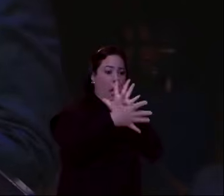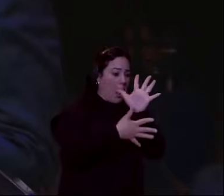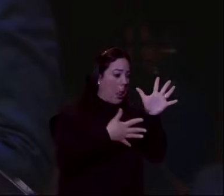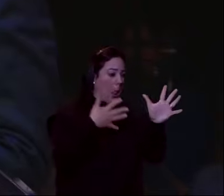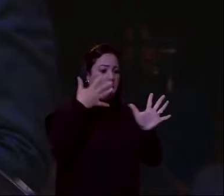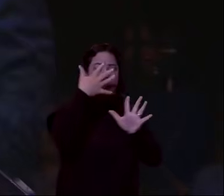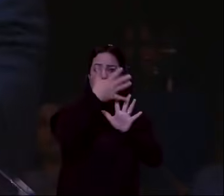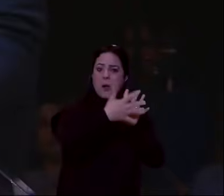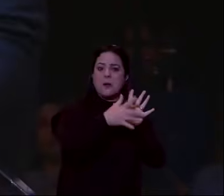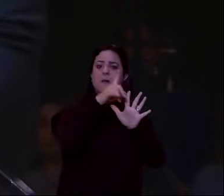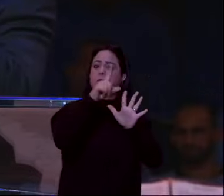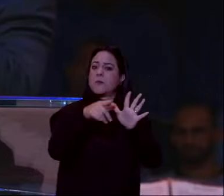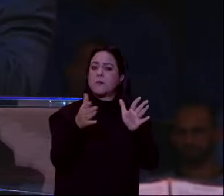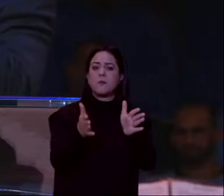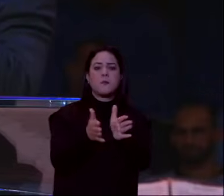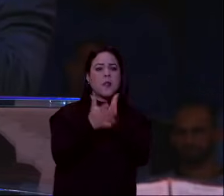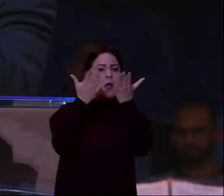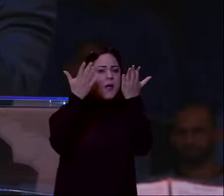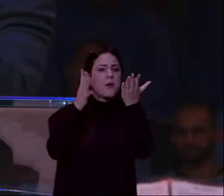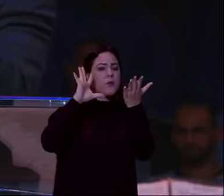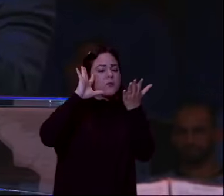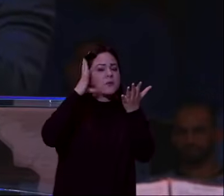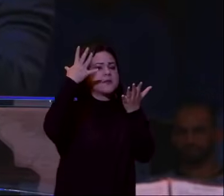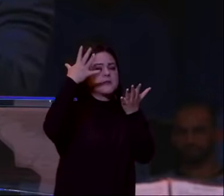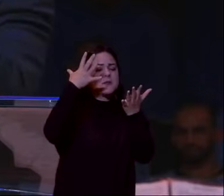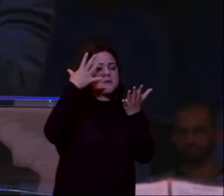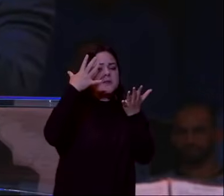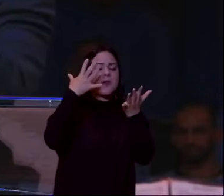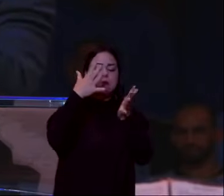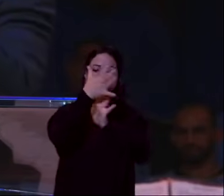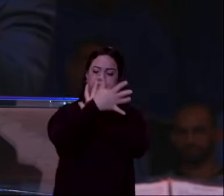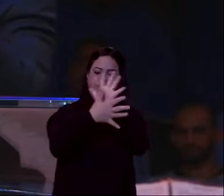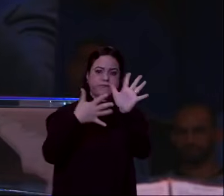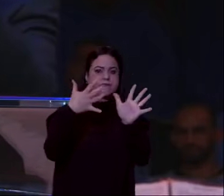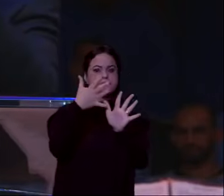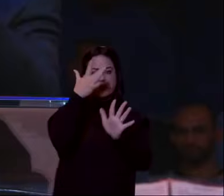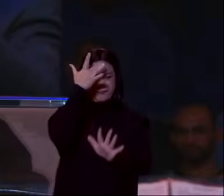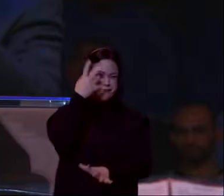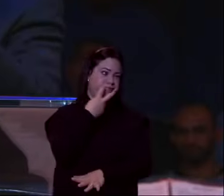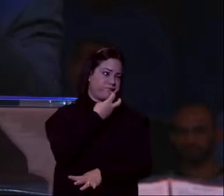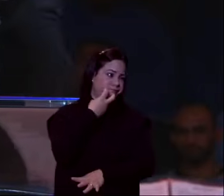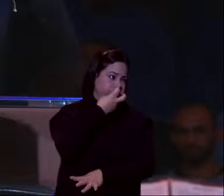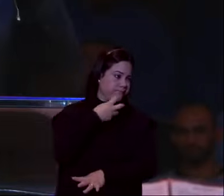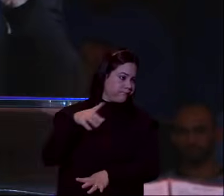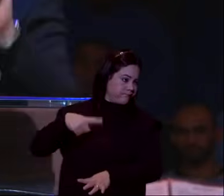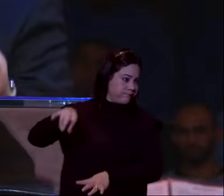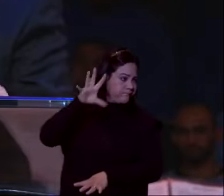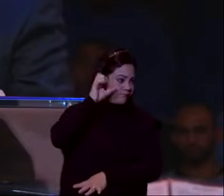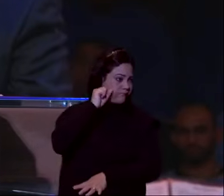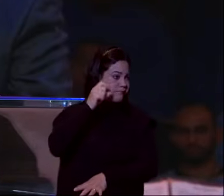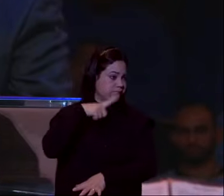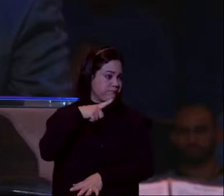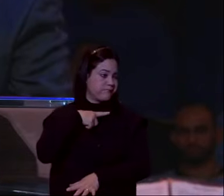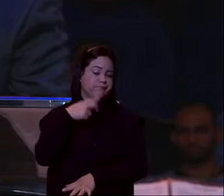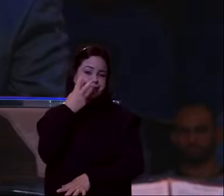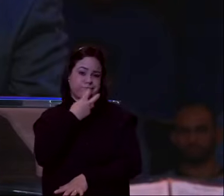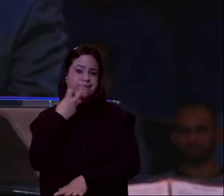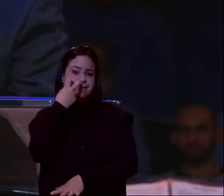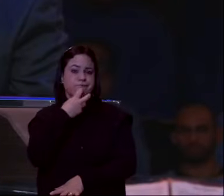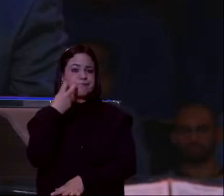Foi um milagre na boca desses que tinham sido ungidos com as línguas de fogo.